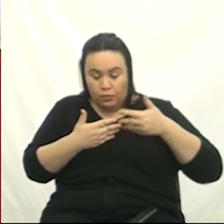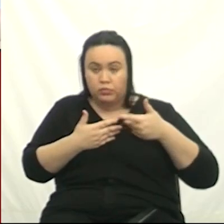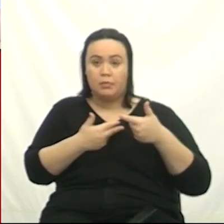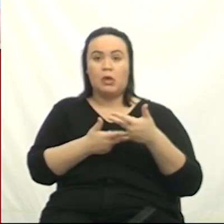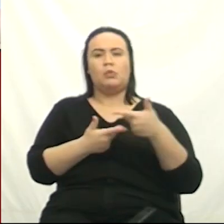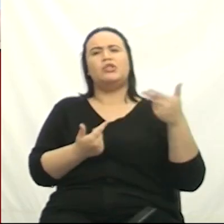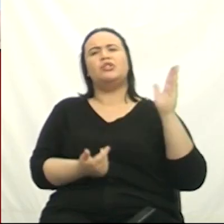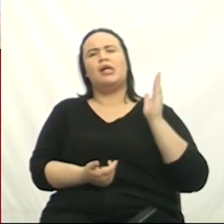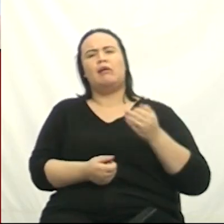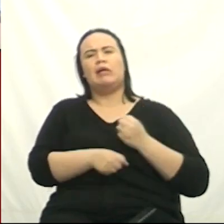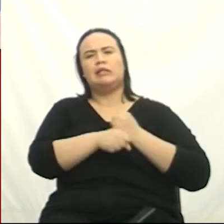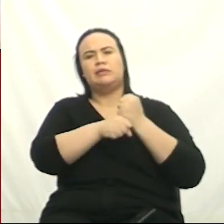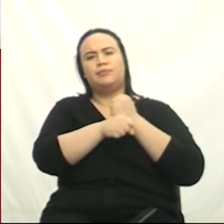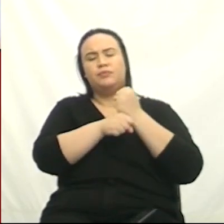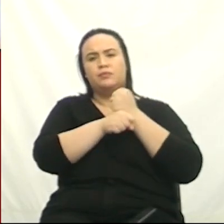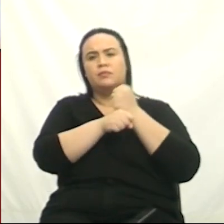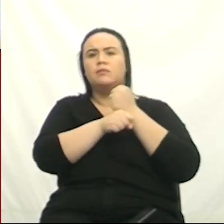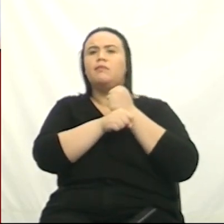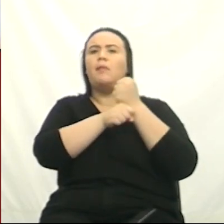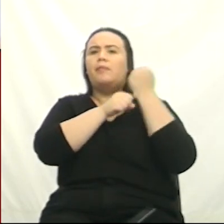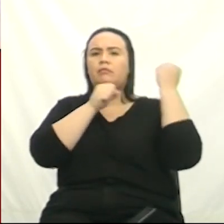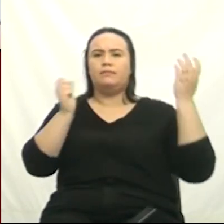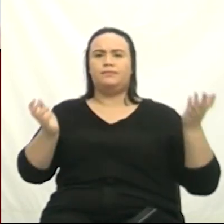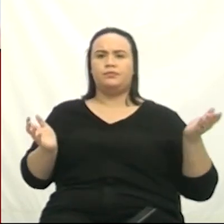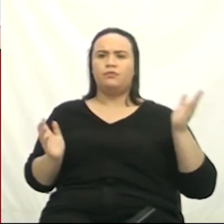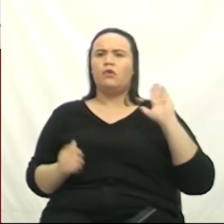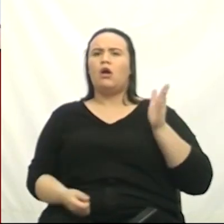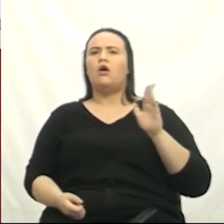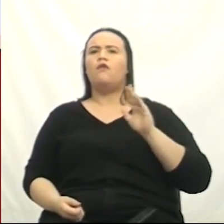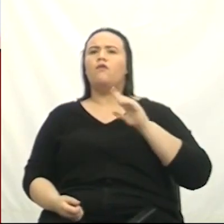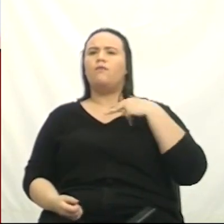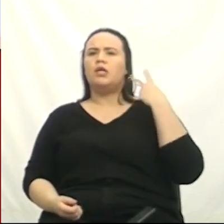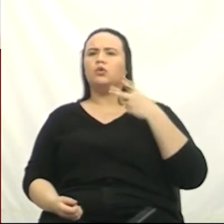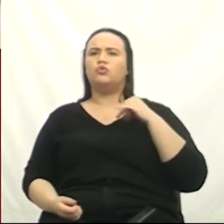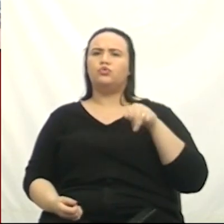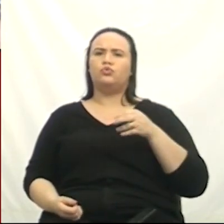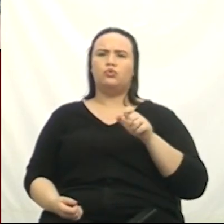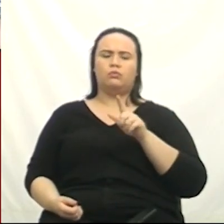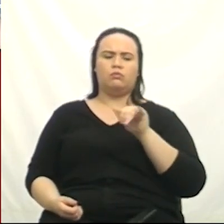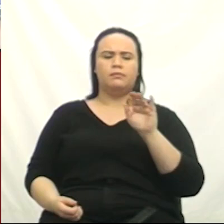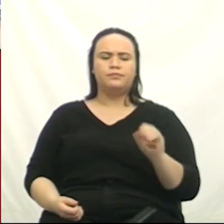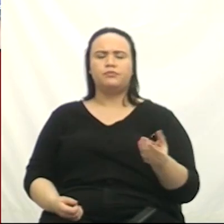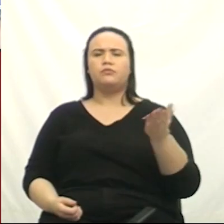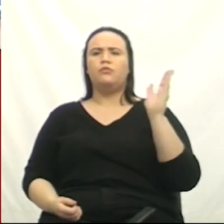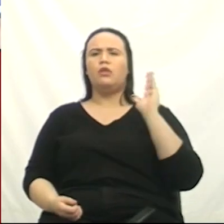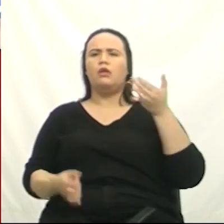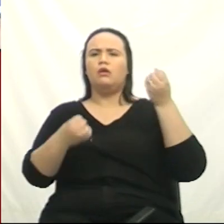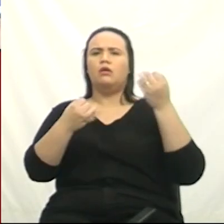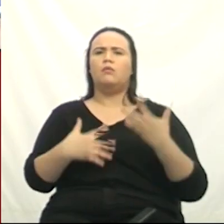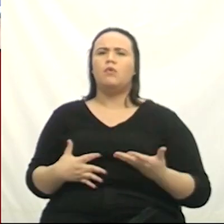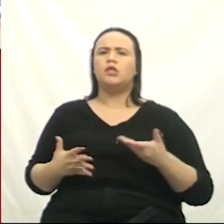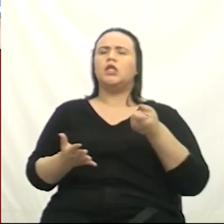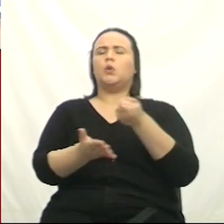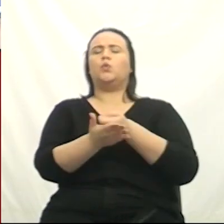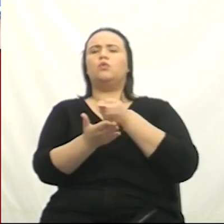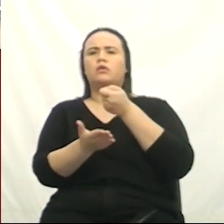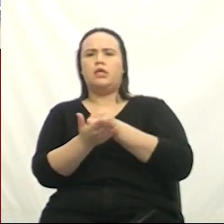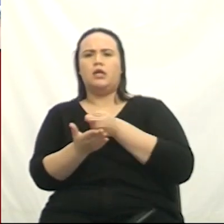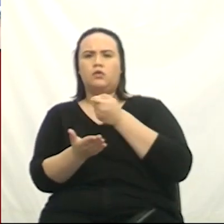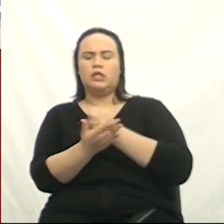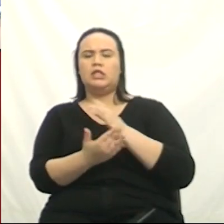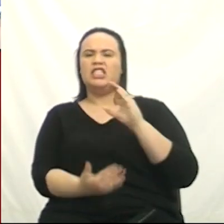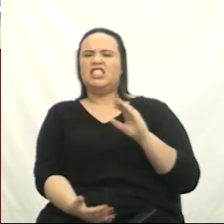antiga. O vereador Júlio Camins que falava sobre isso e outros vereadores levantavam essa bandeira da ciclovia na